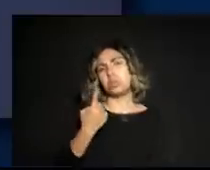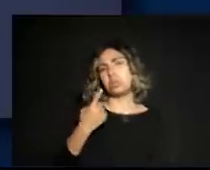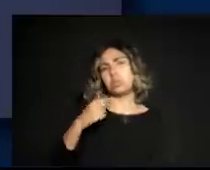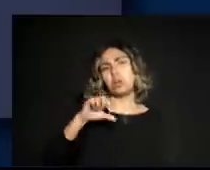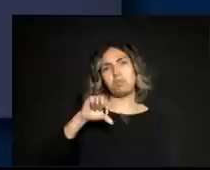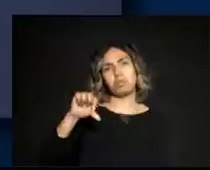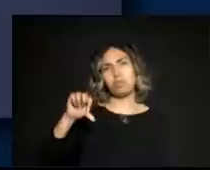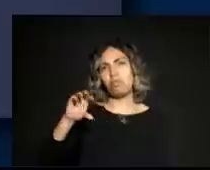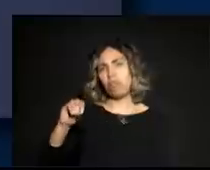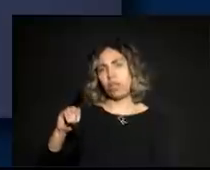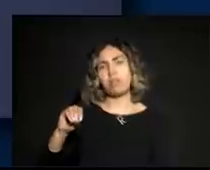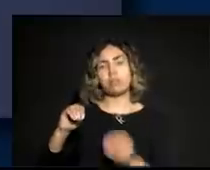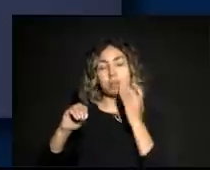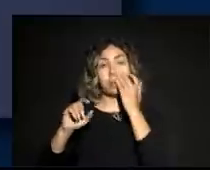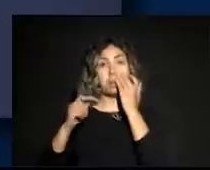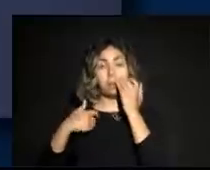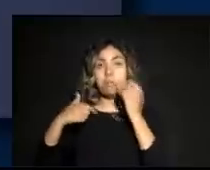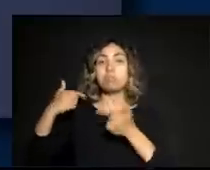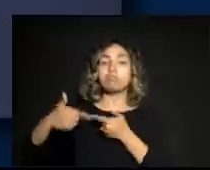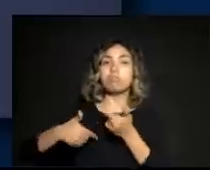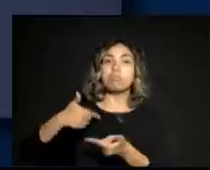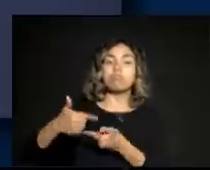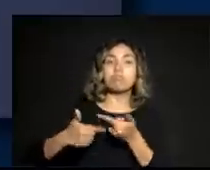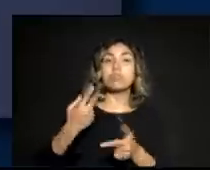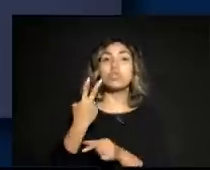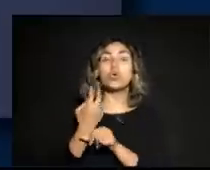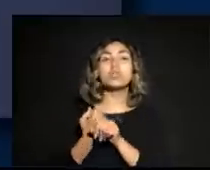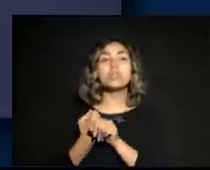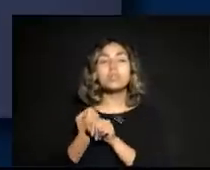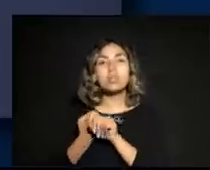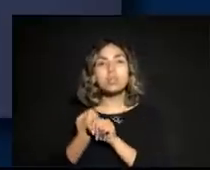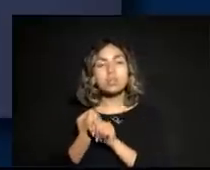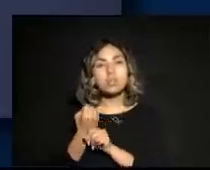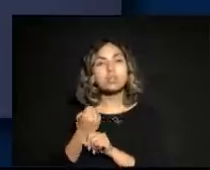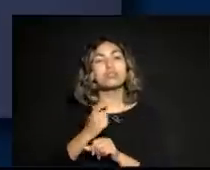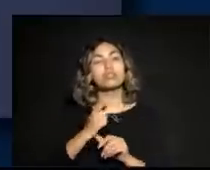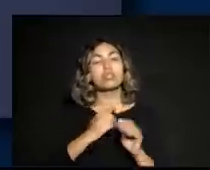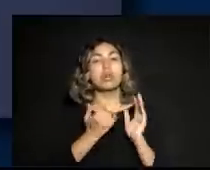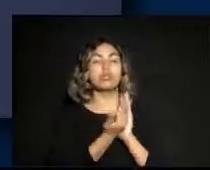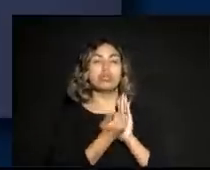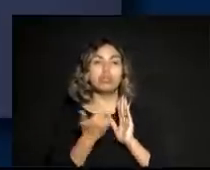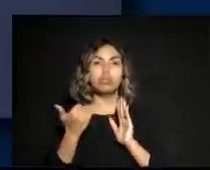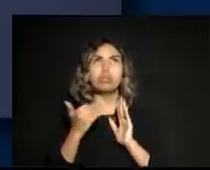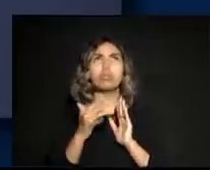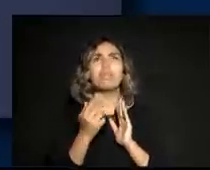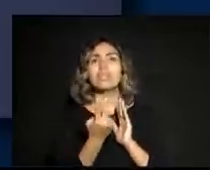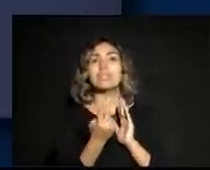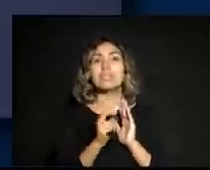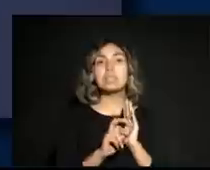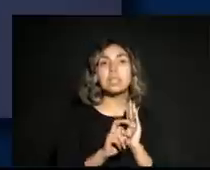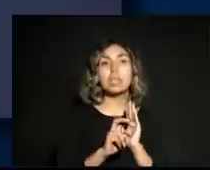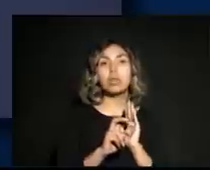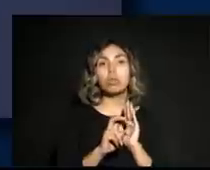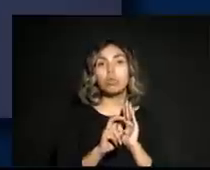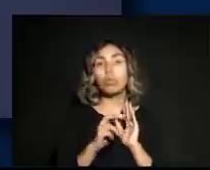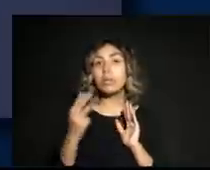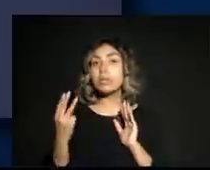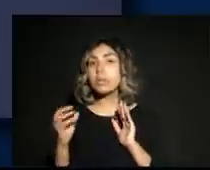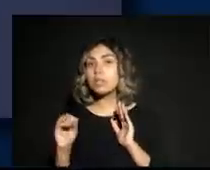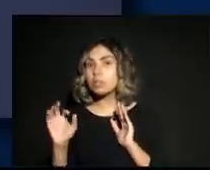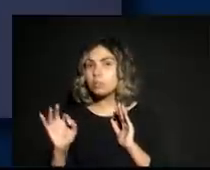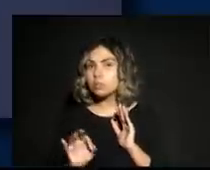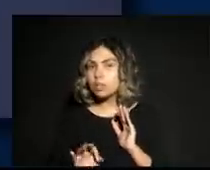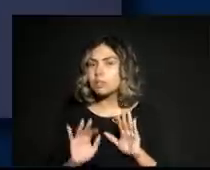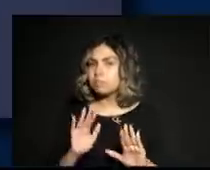ela operava por dois anos a inflação mais vinte e cinco a trinta por cento eu vou repetir